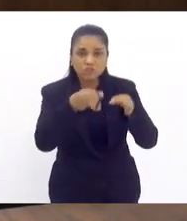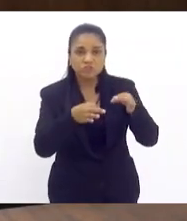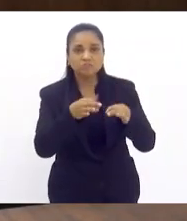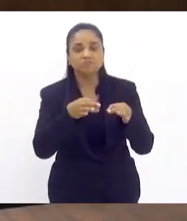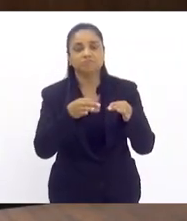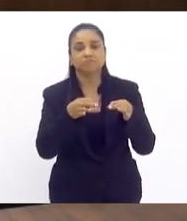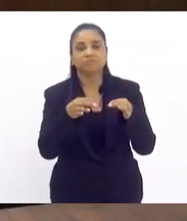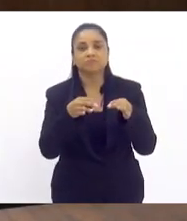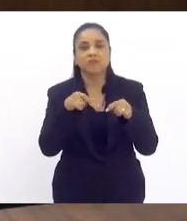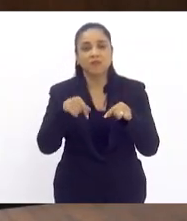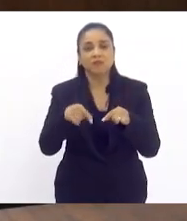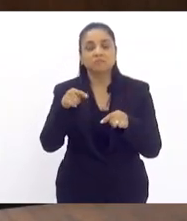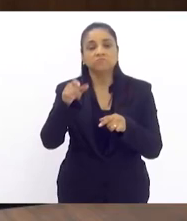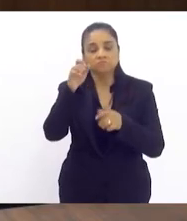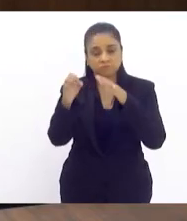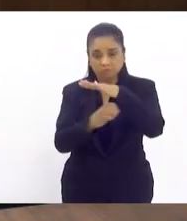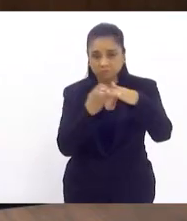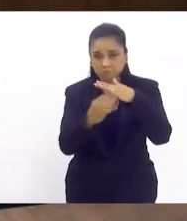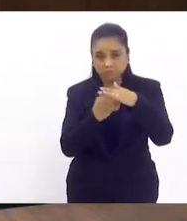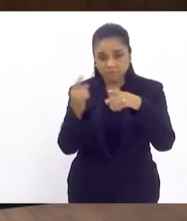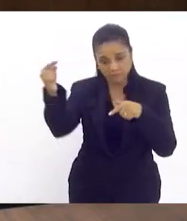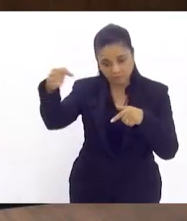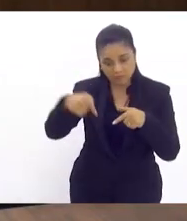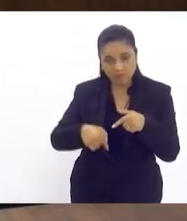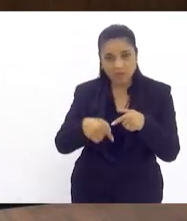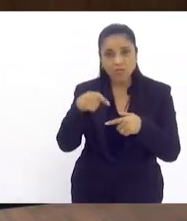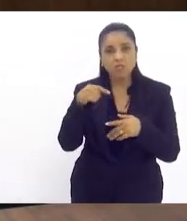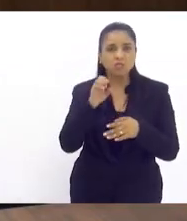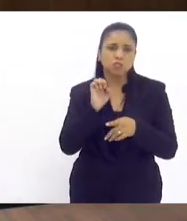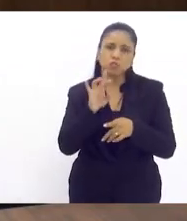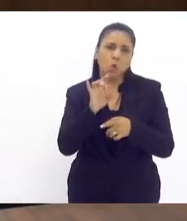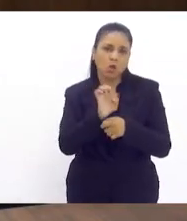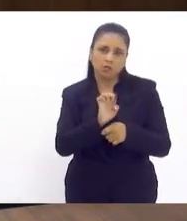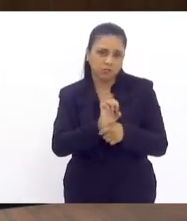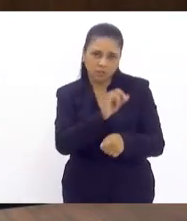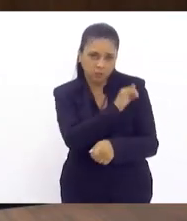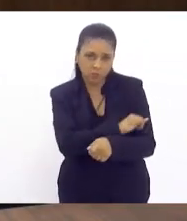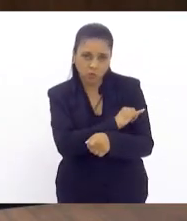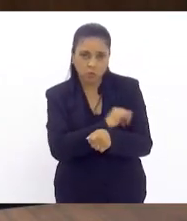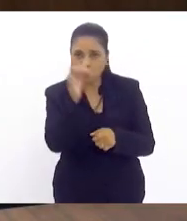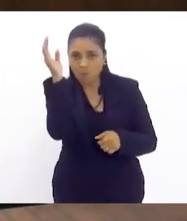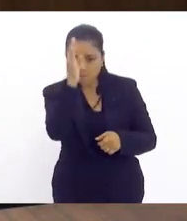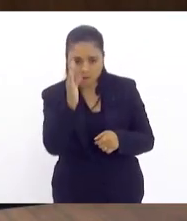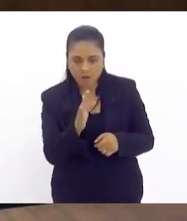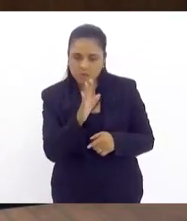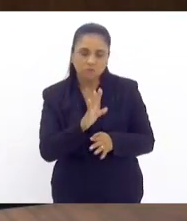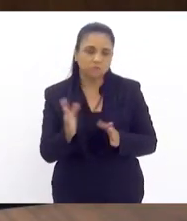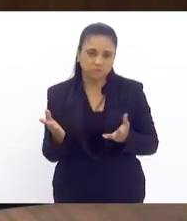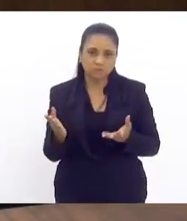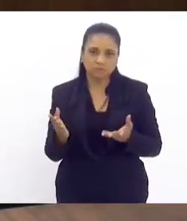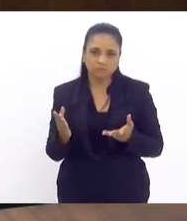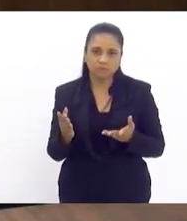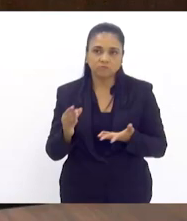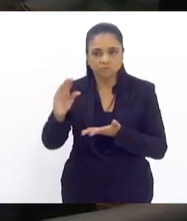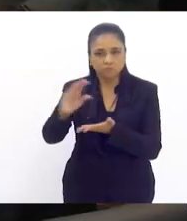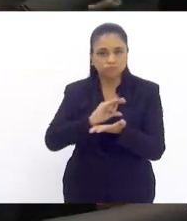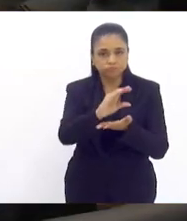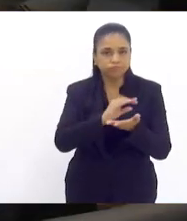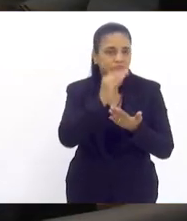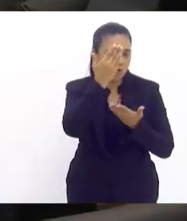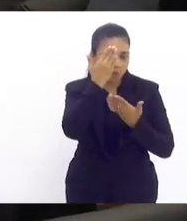investidores possam vir não somente para o estado do Rio de Janeiro, mas para todo o Brasil. Muito obrigado,